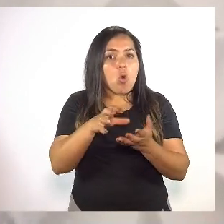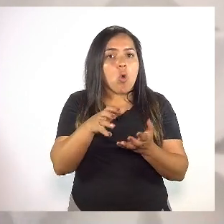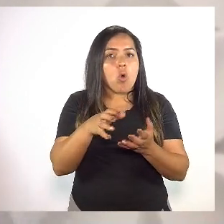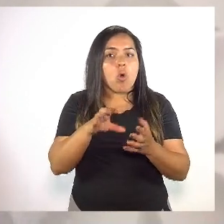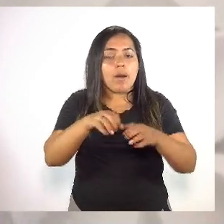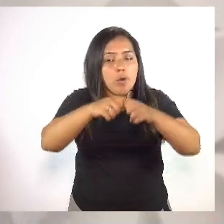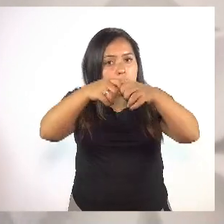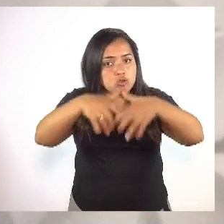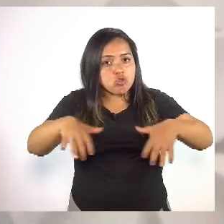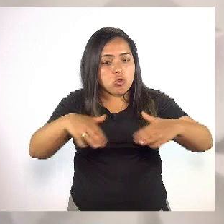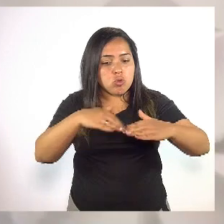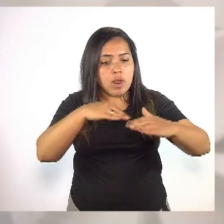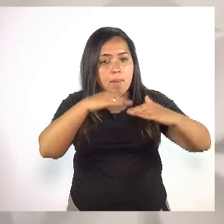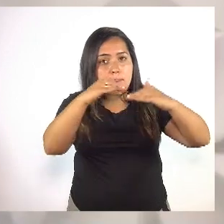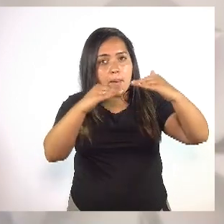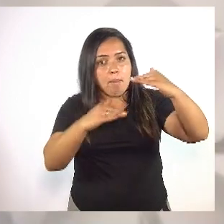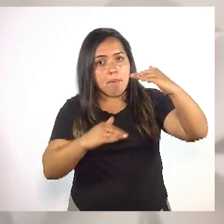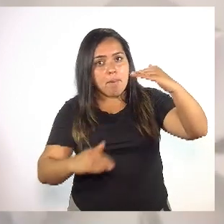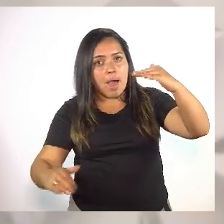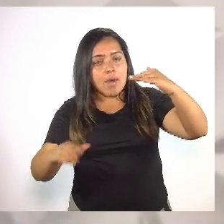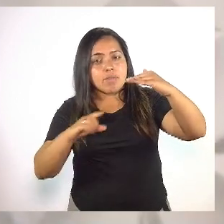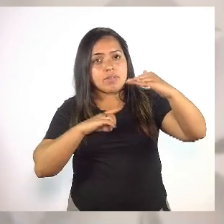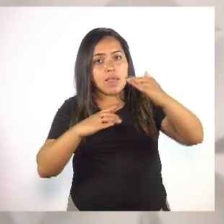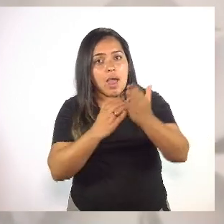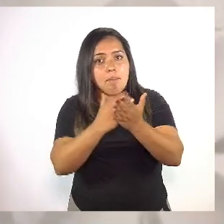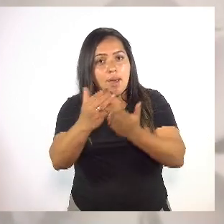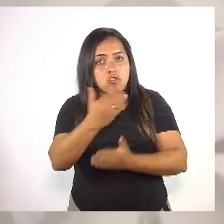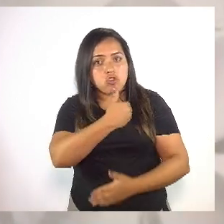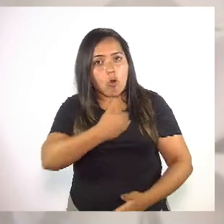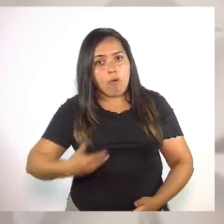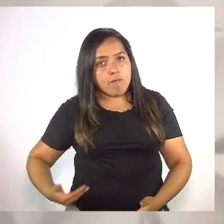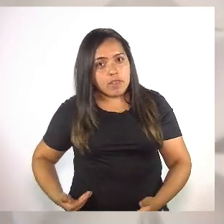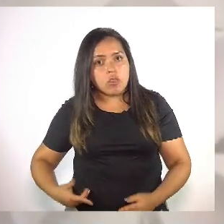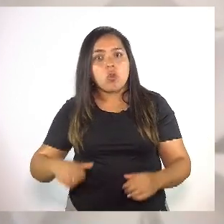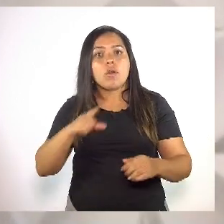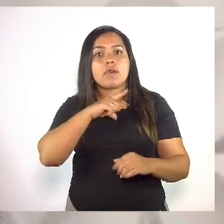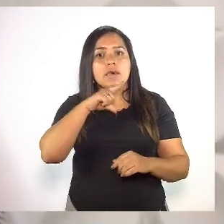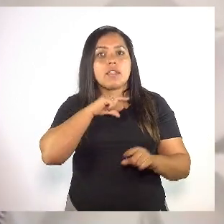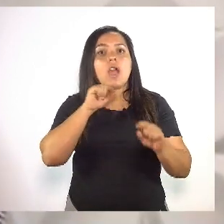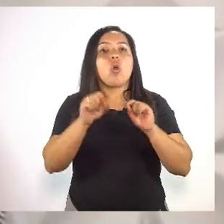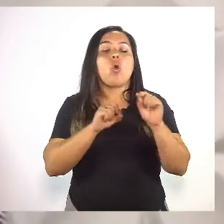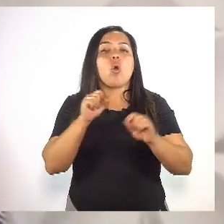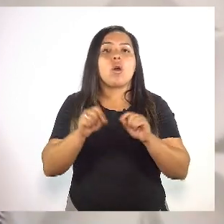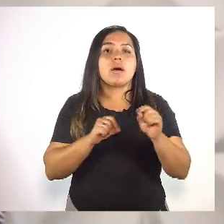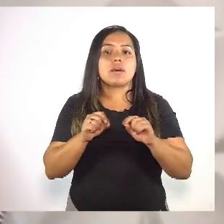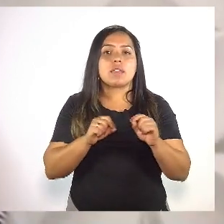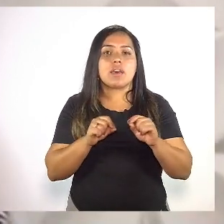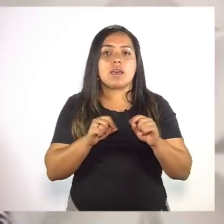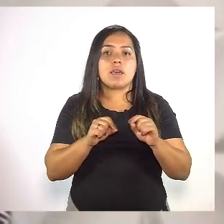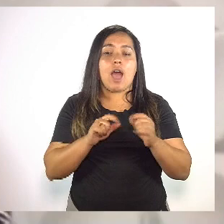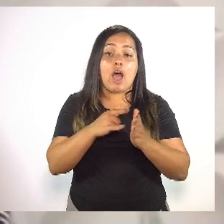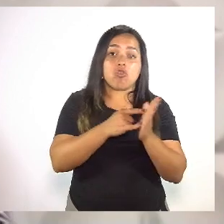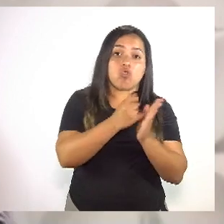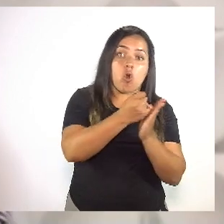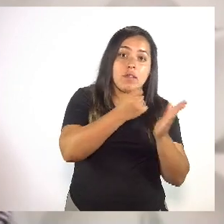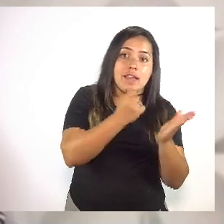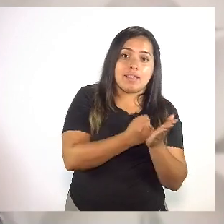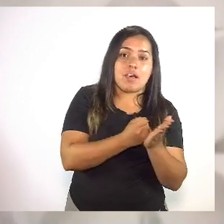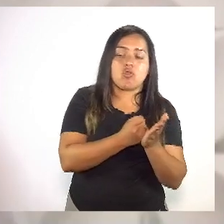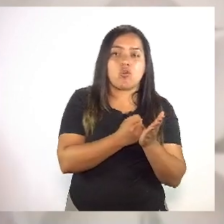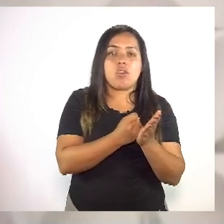estrutura hierárquica escalonada a partir do governador, que propiciou as contratações sobre as